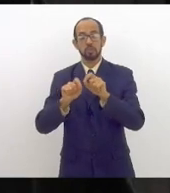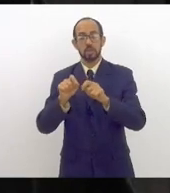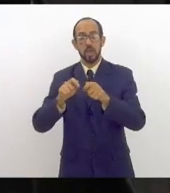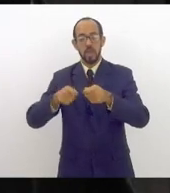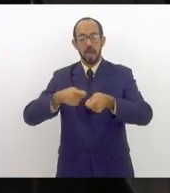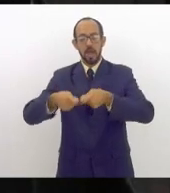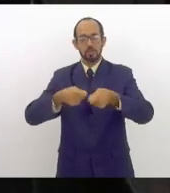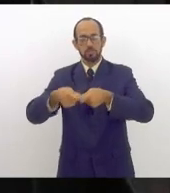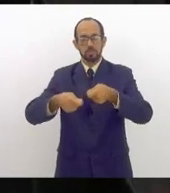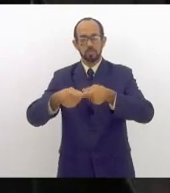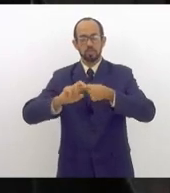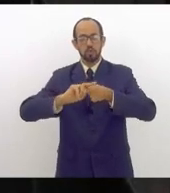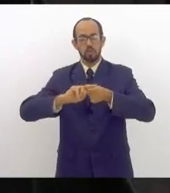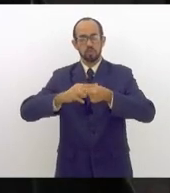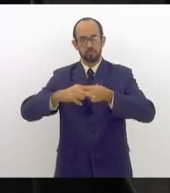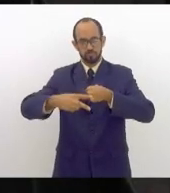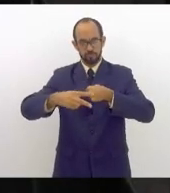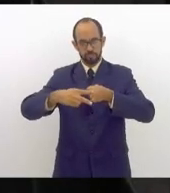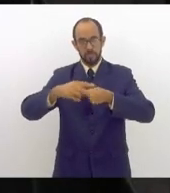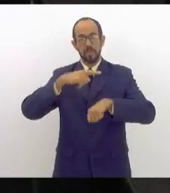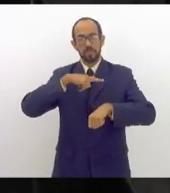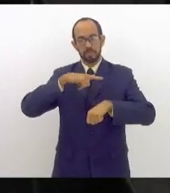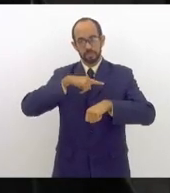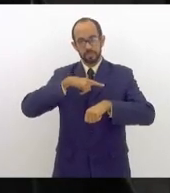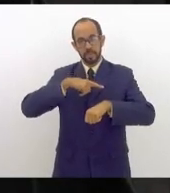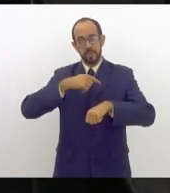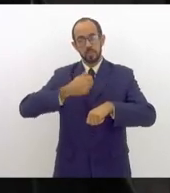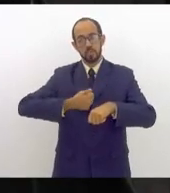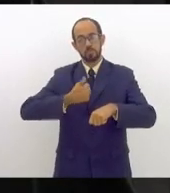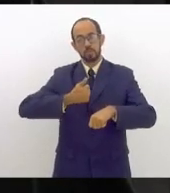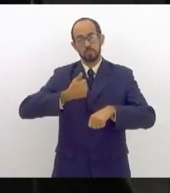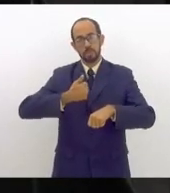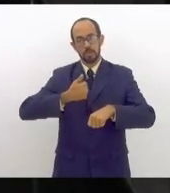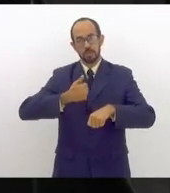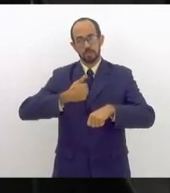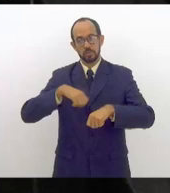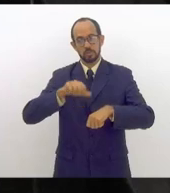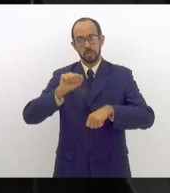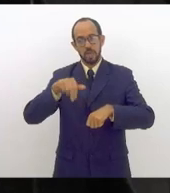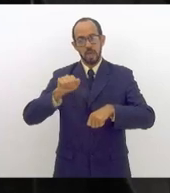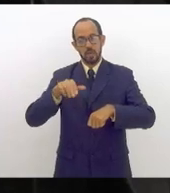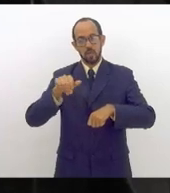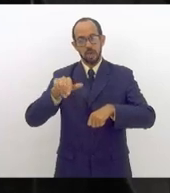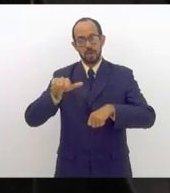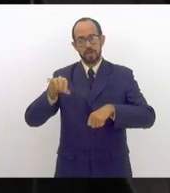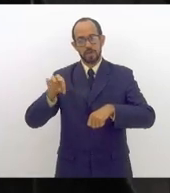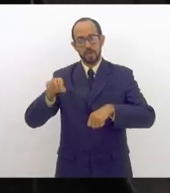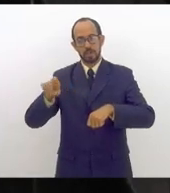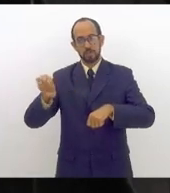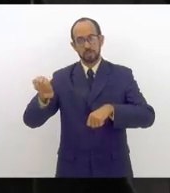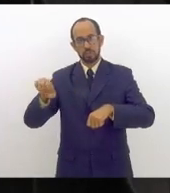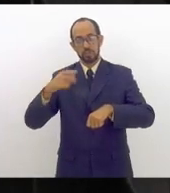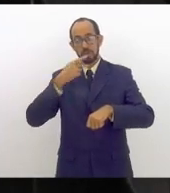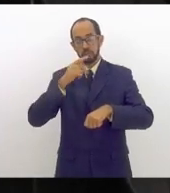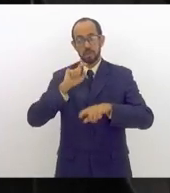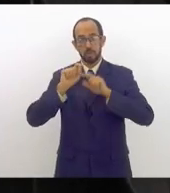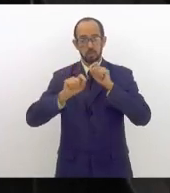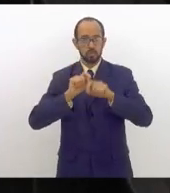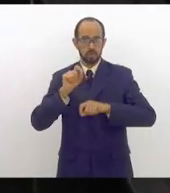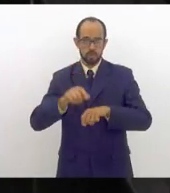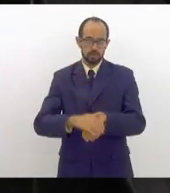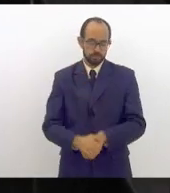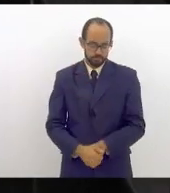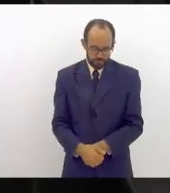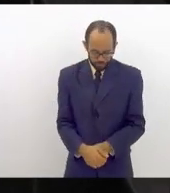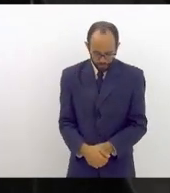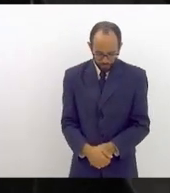Ele sabe que existe o princípio da anualidade e modulou os efeitos. Modulou da seguinte forma: